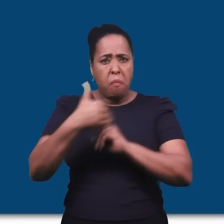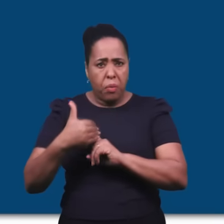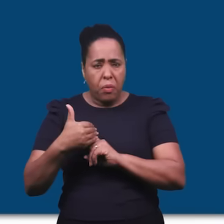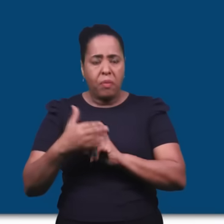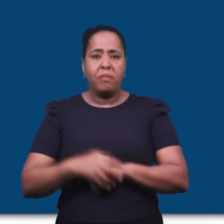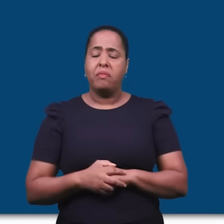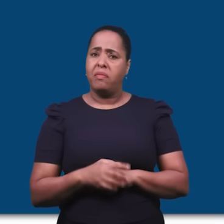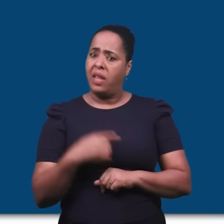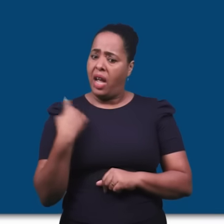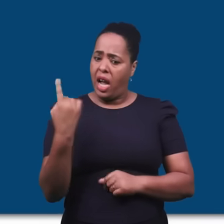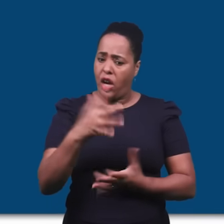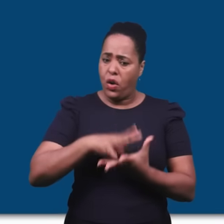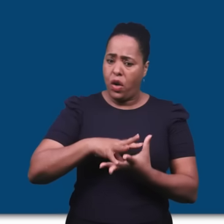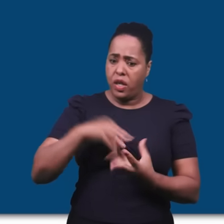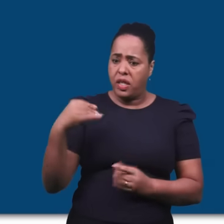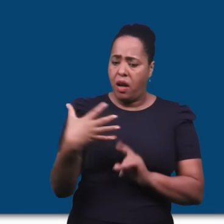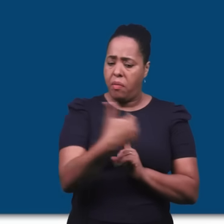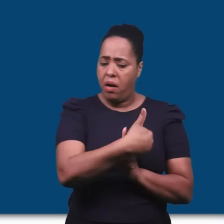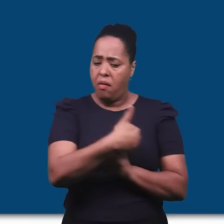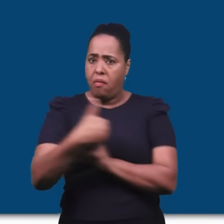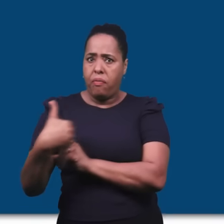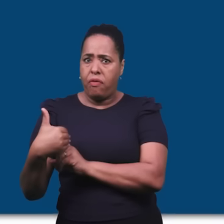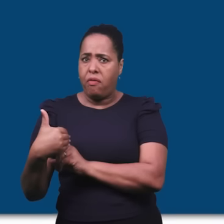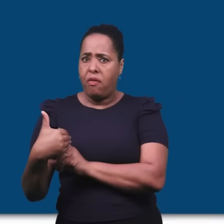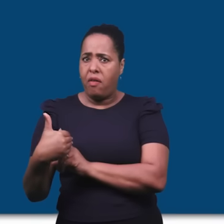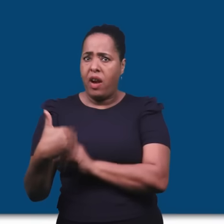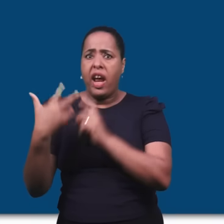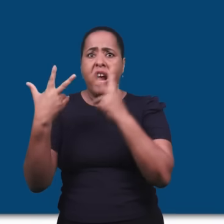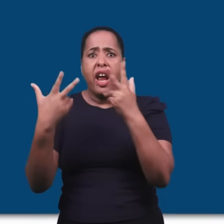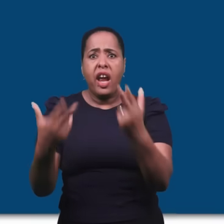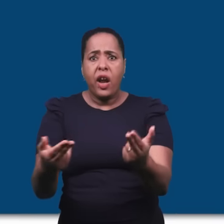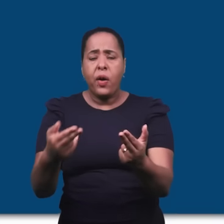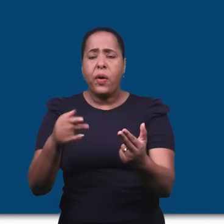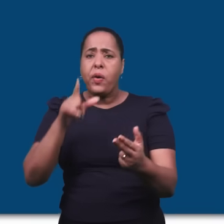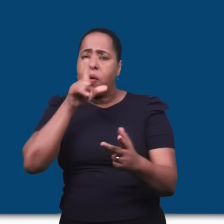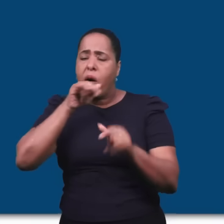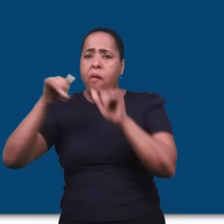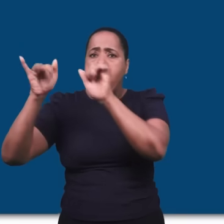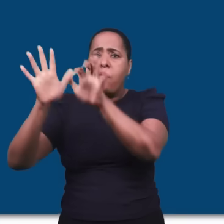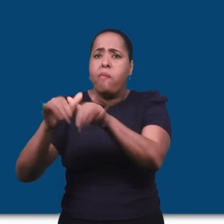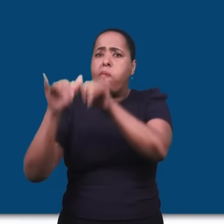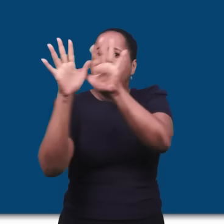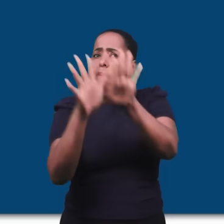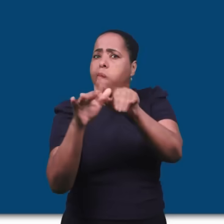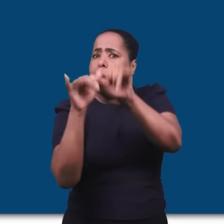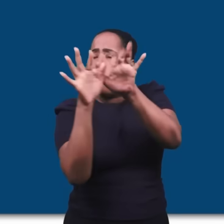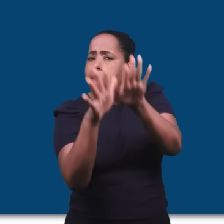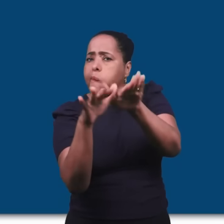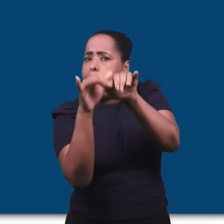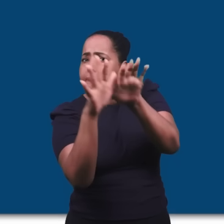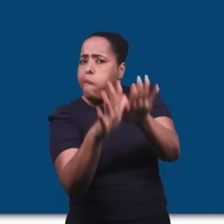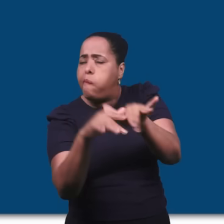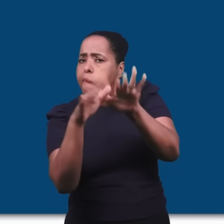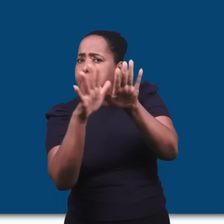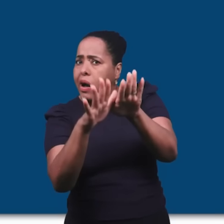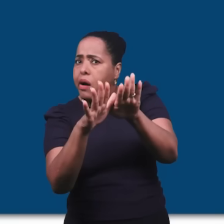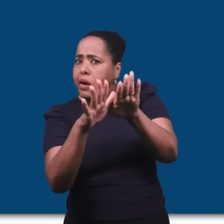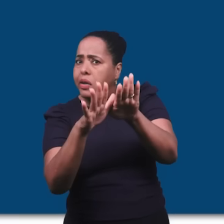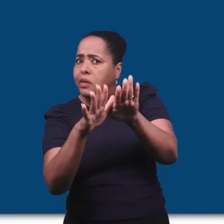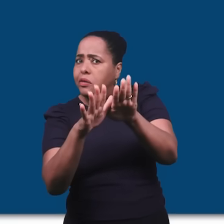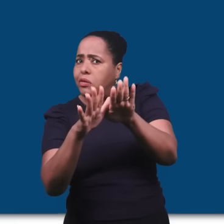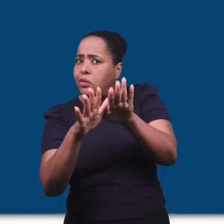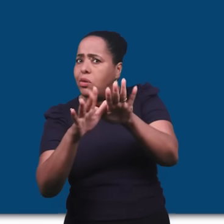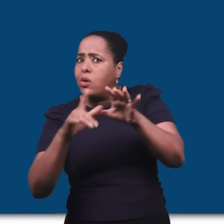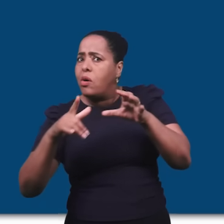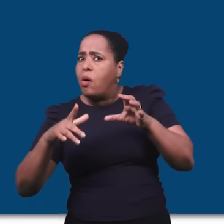A nossa alma escapou, como um pássaro, do laço dos passarinheiros. O